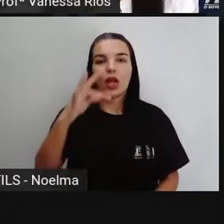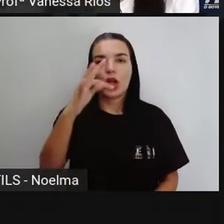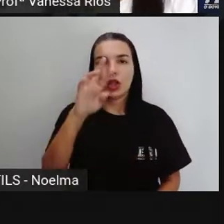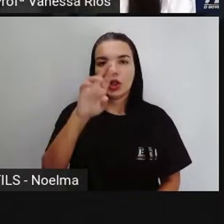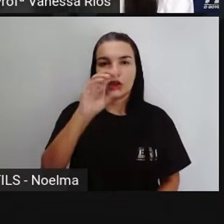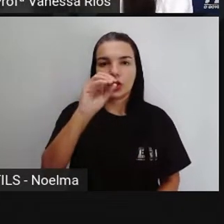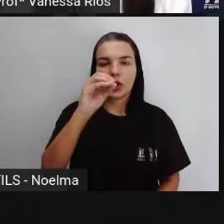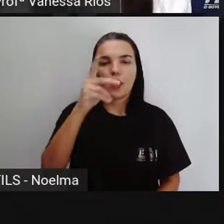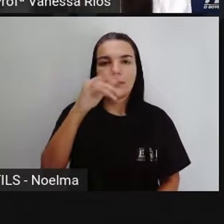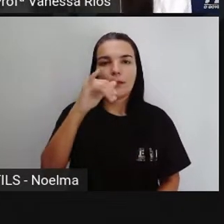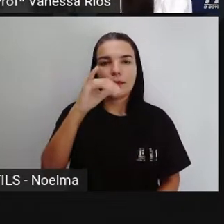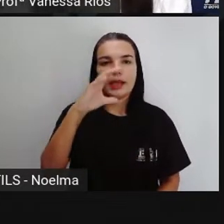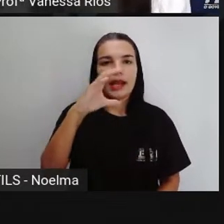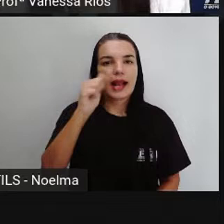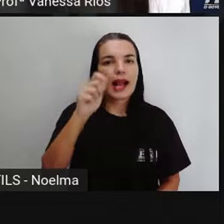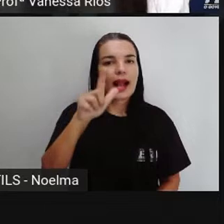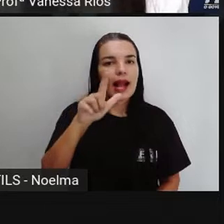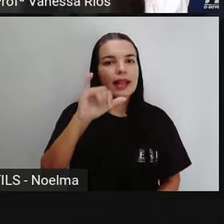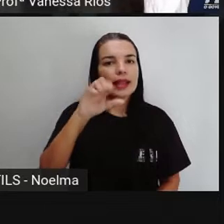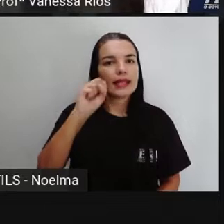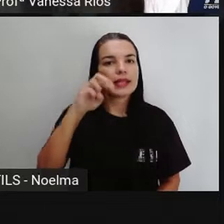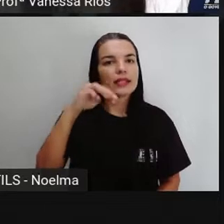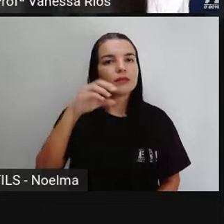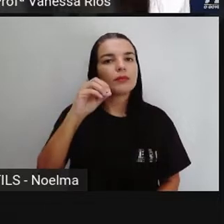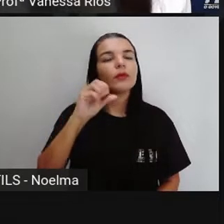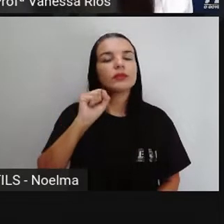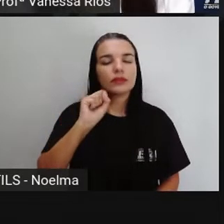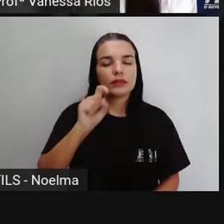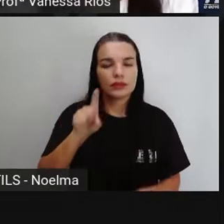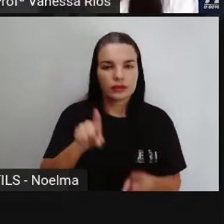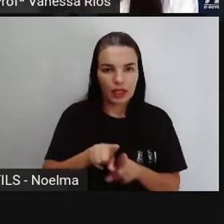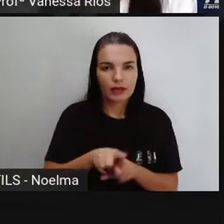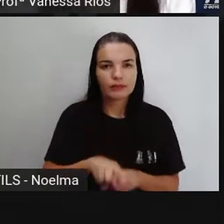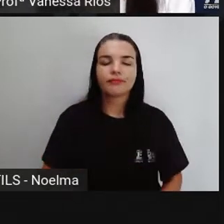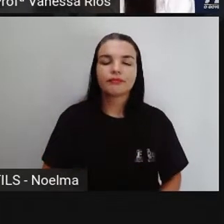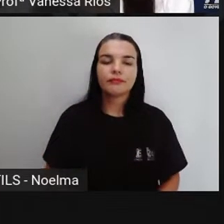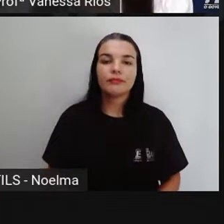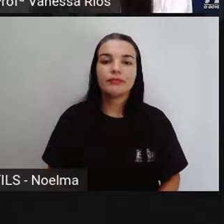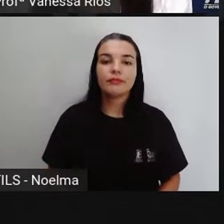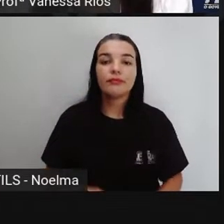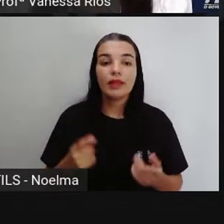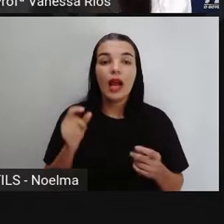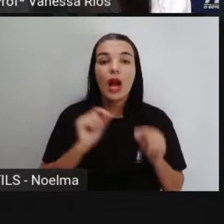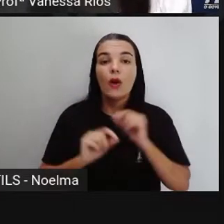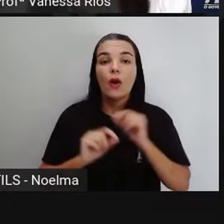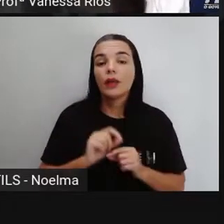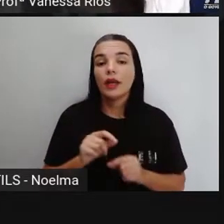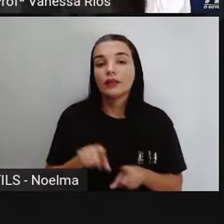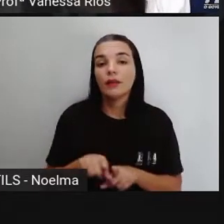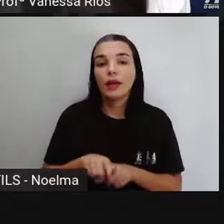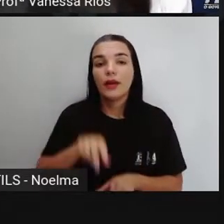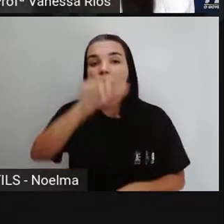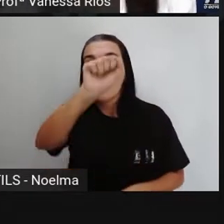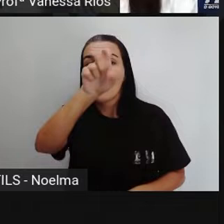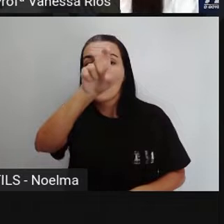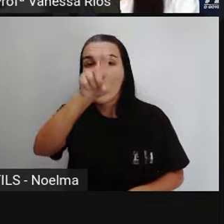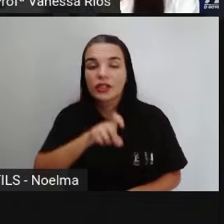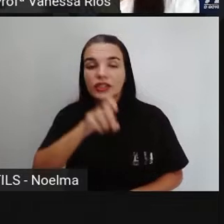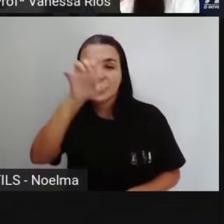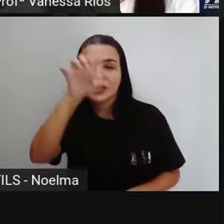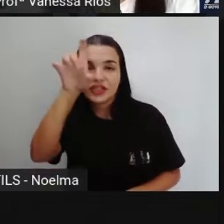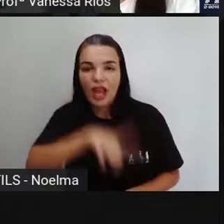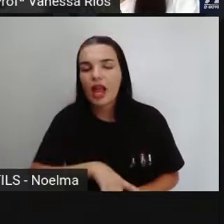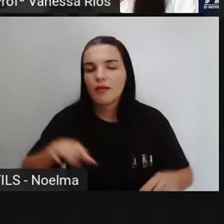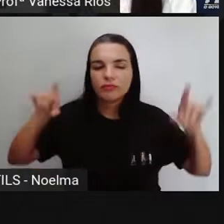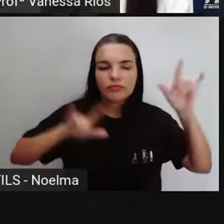o axé, não é? Tem aí uma discussão em relação à origem do samba também, né? Que se discute em relação